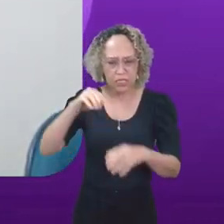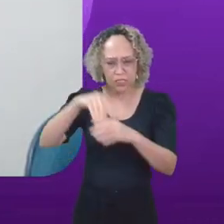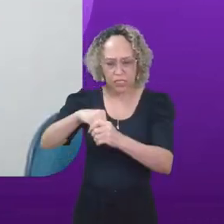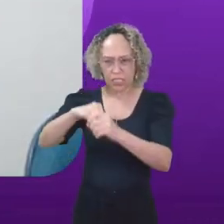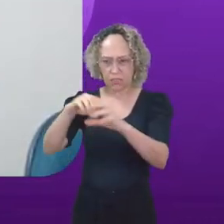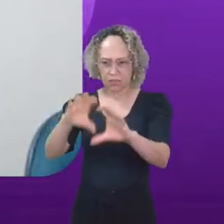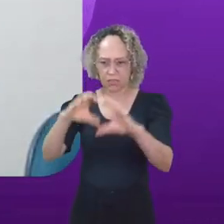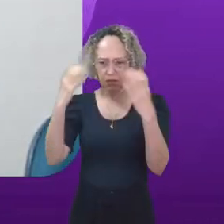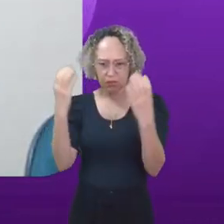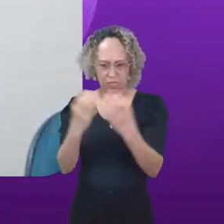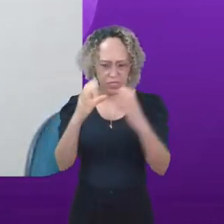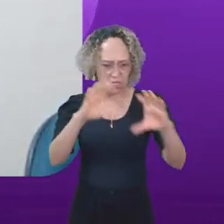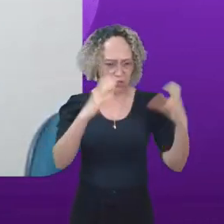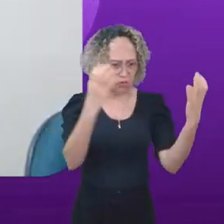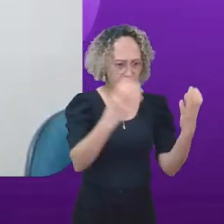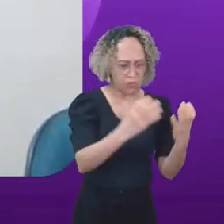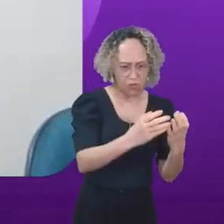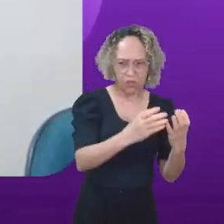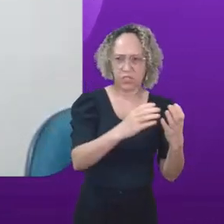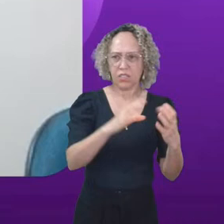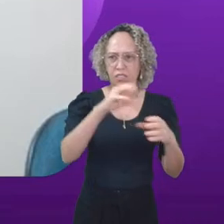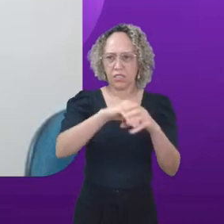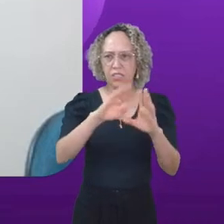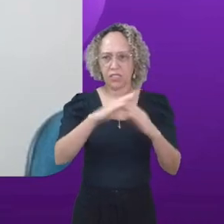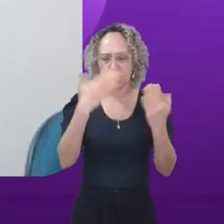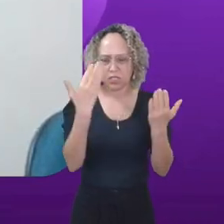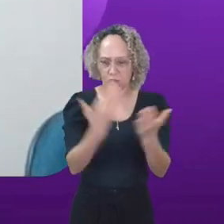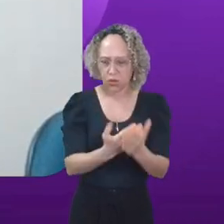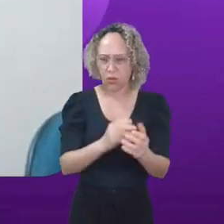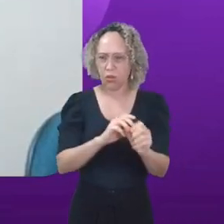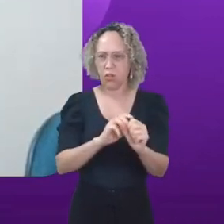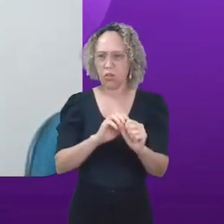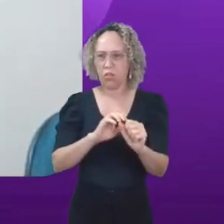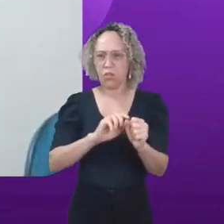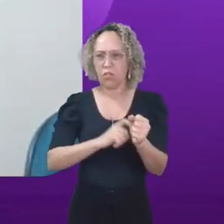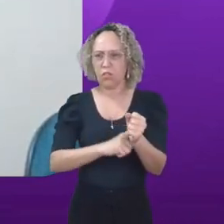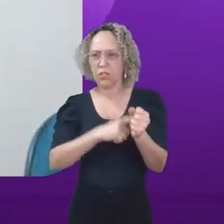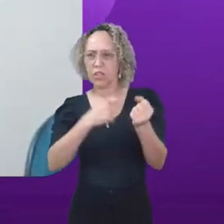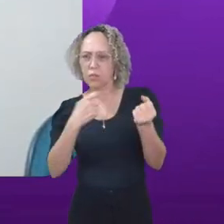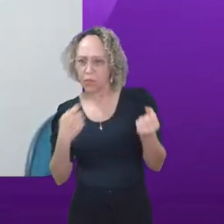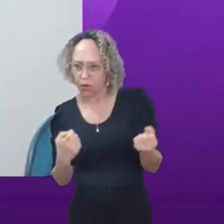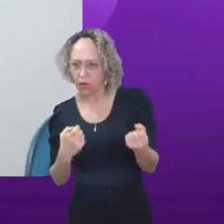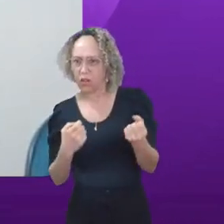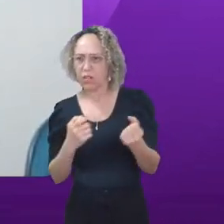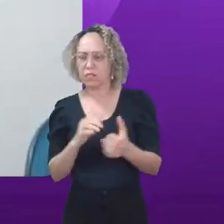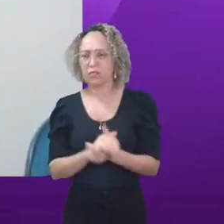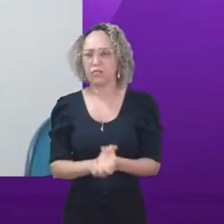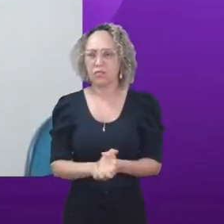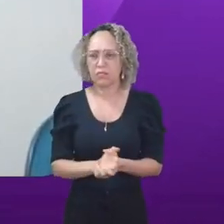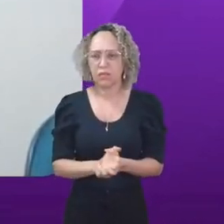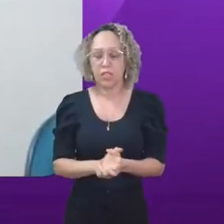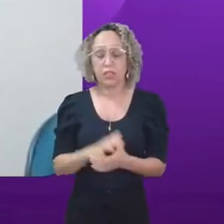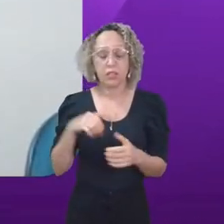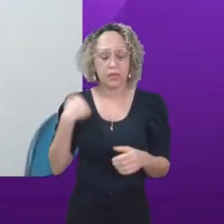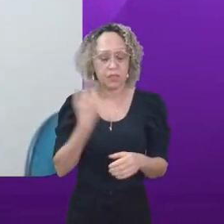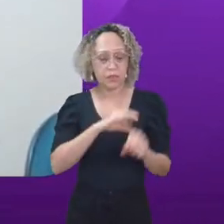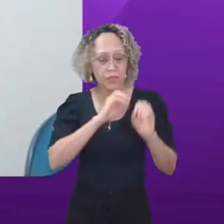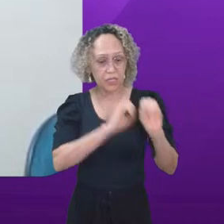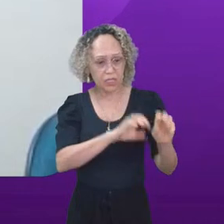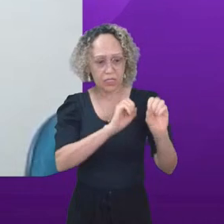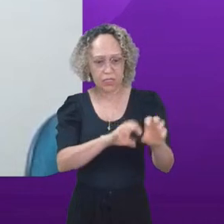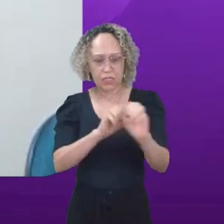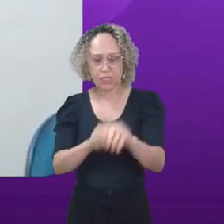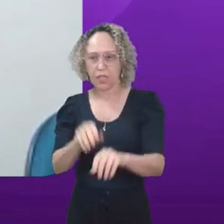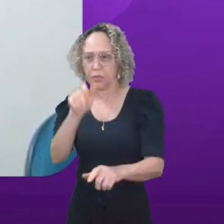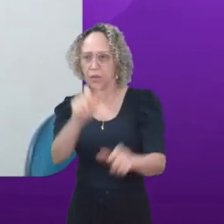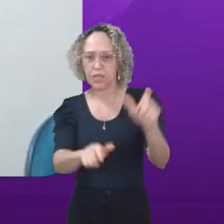comunidades, mulheres dentro das escolas quilombolas, dentro das escolas que estão dentro de territórios quilombolas. A gente precisa ensinar para essas mulheres, para essas meninas,